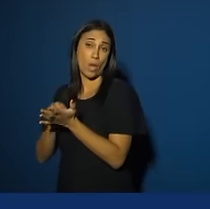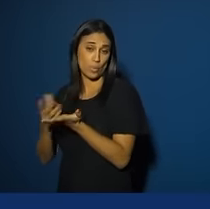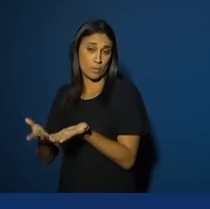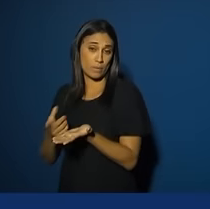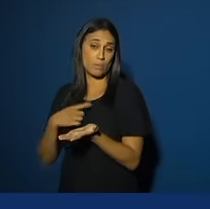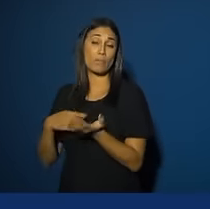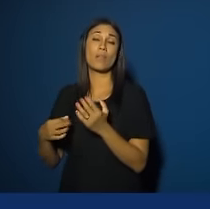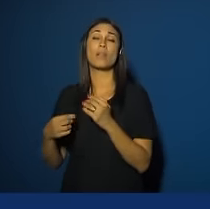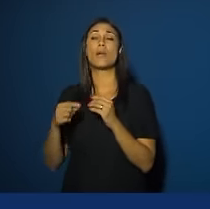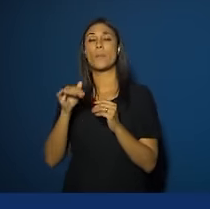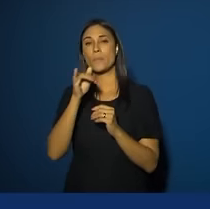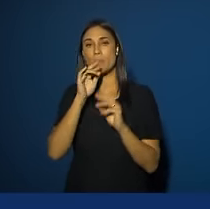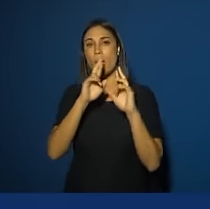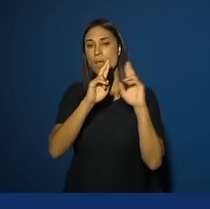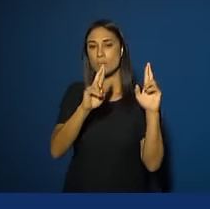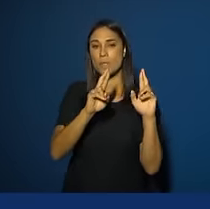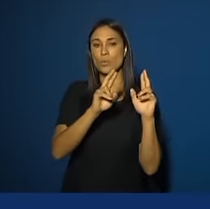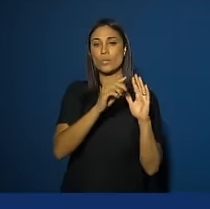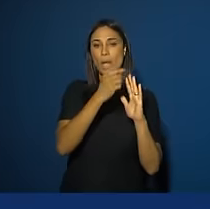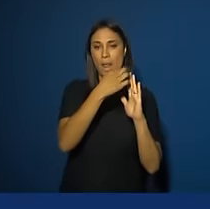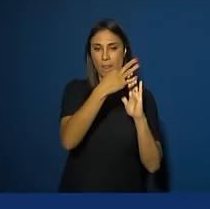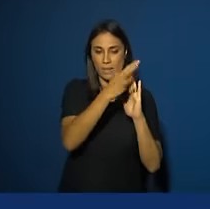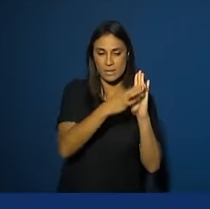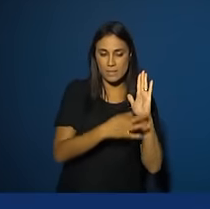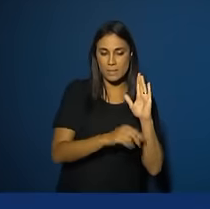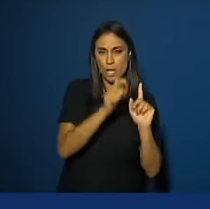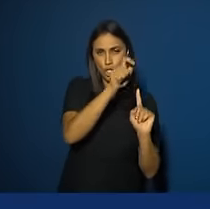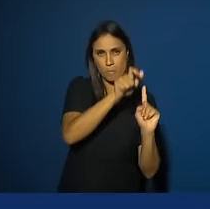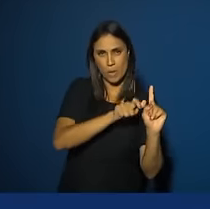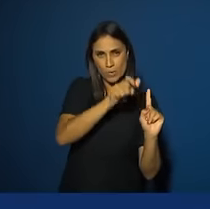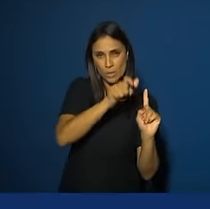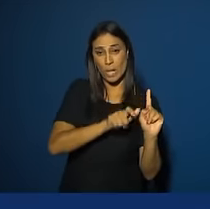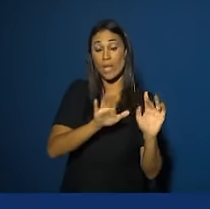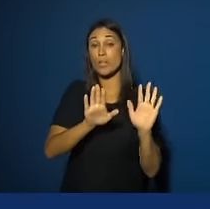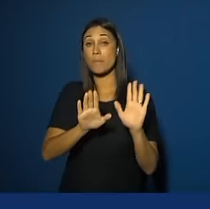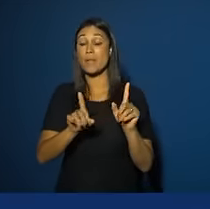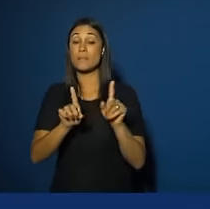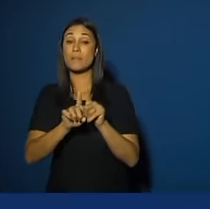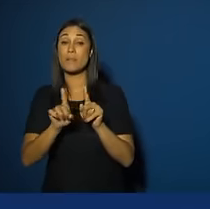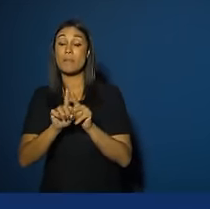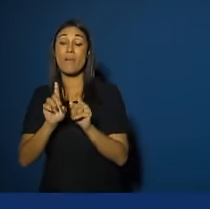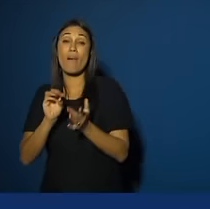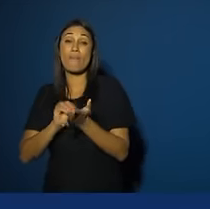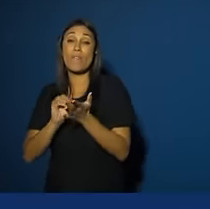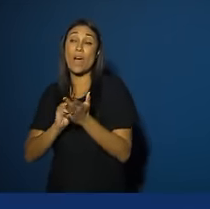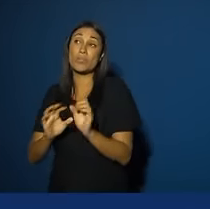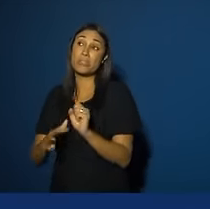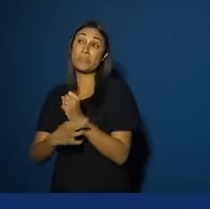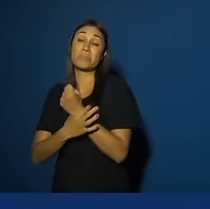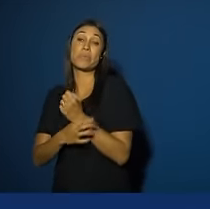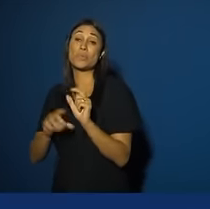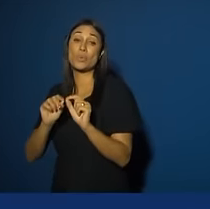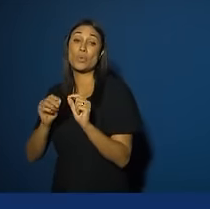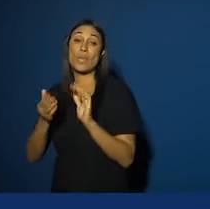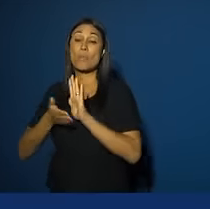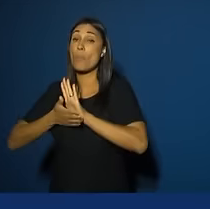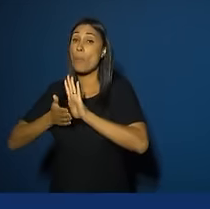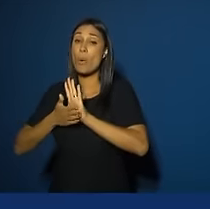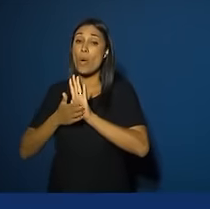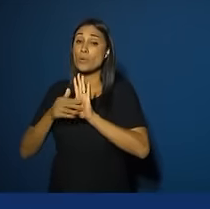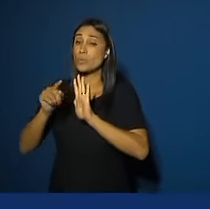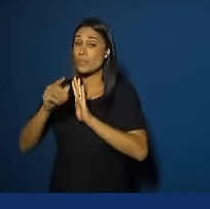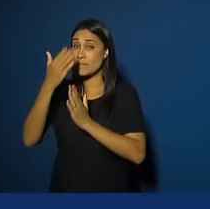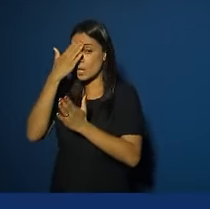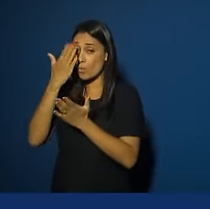incerteza a respeito da lista de personagens, mas também tem a incerteza a respeito da missão que vai